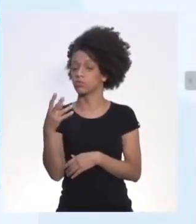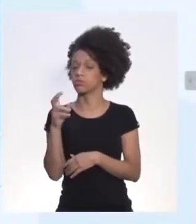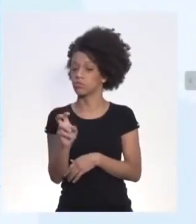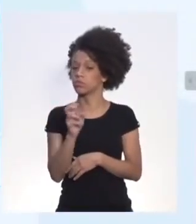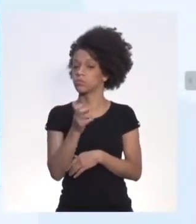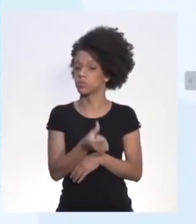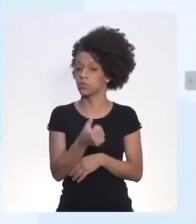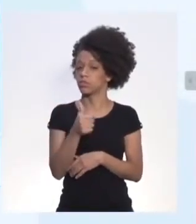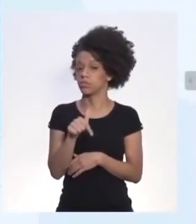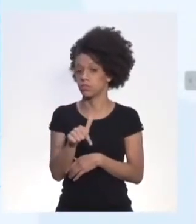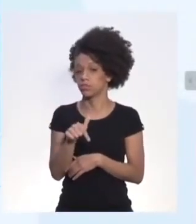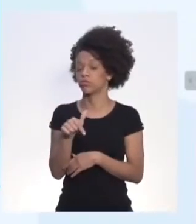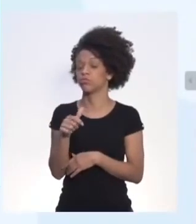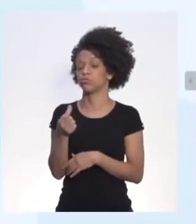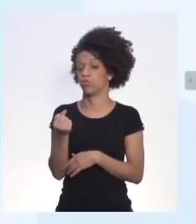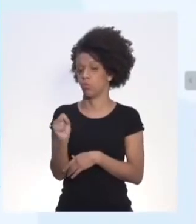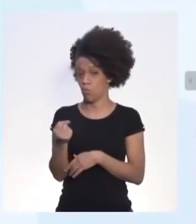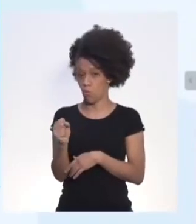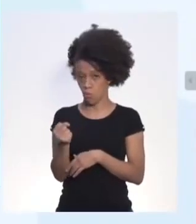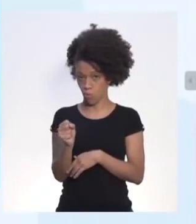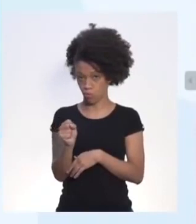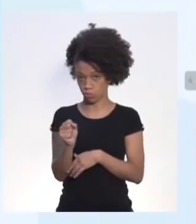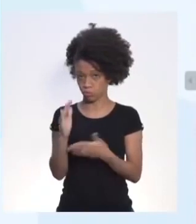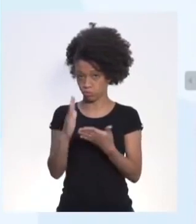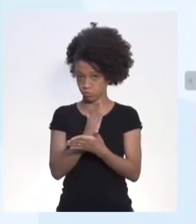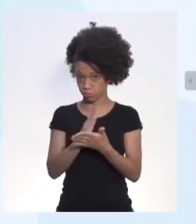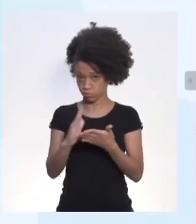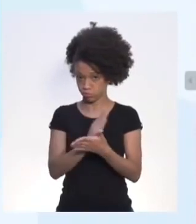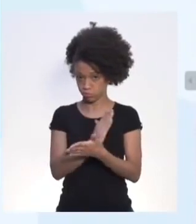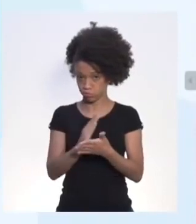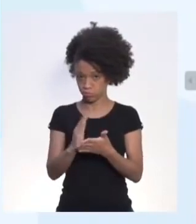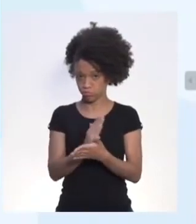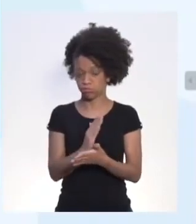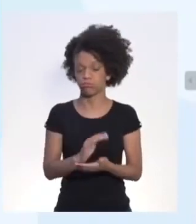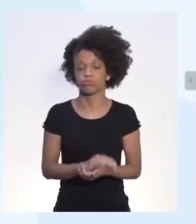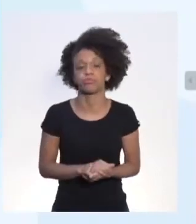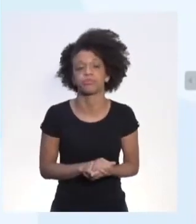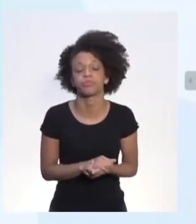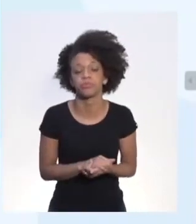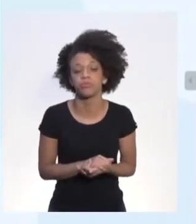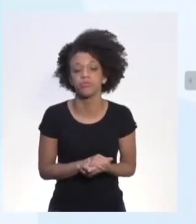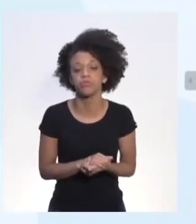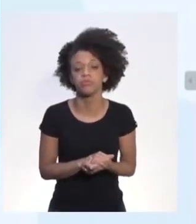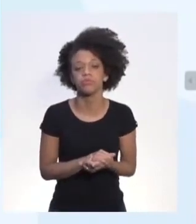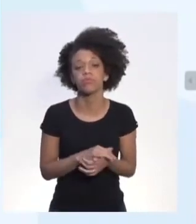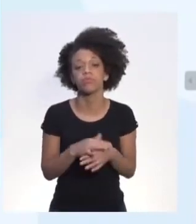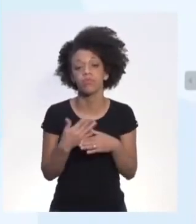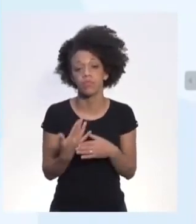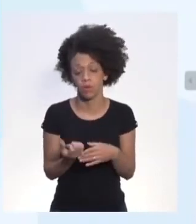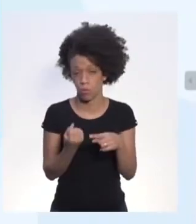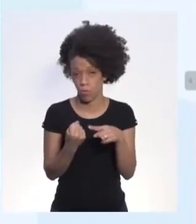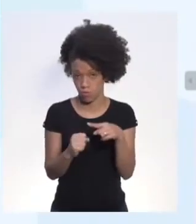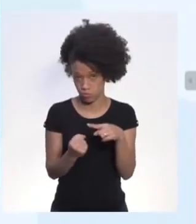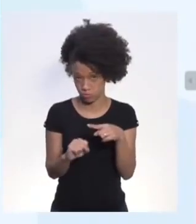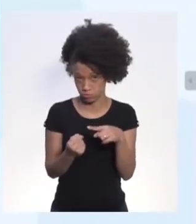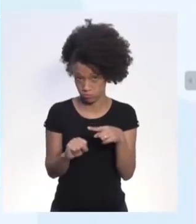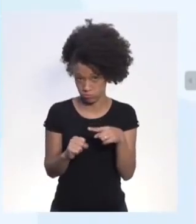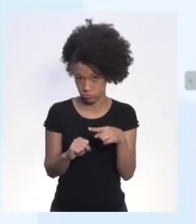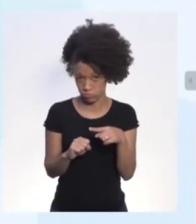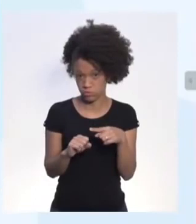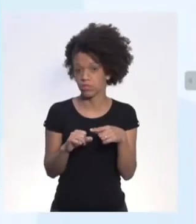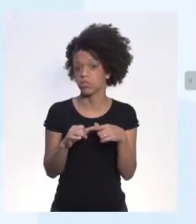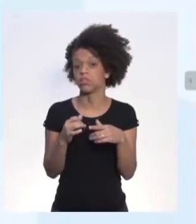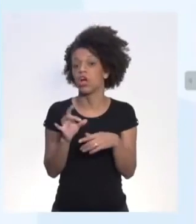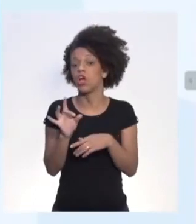5, 6, 7, 8 partes. Dividi, no caso aqui, em 8 partes. Então, dividi em 8 partes. Aí eu